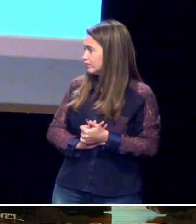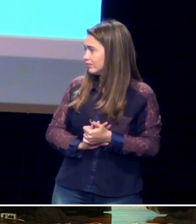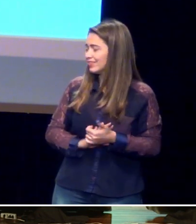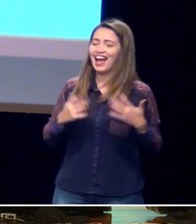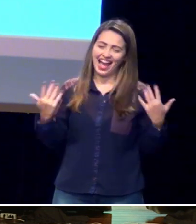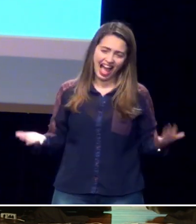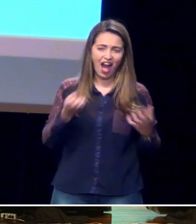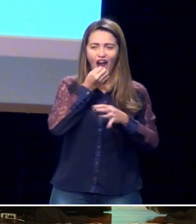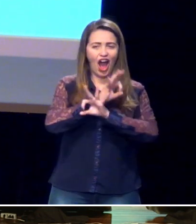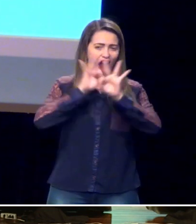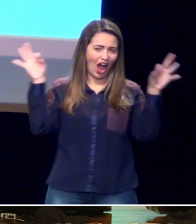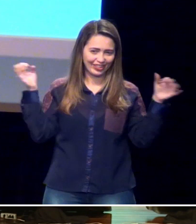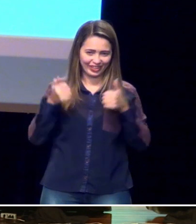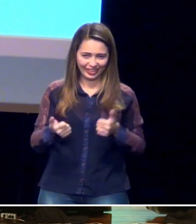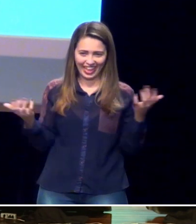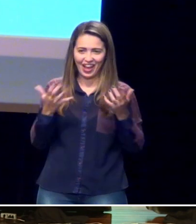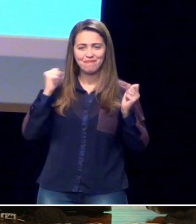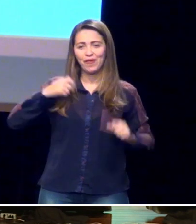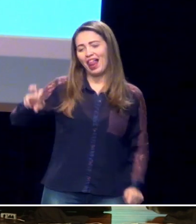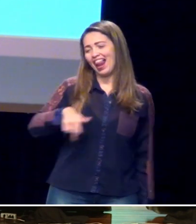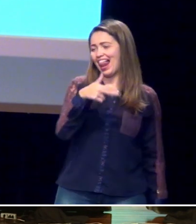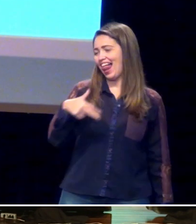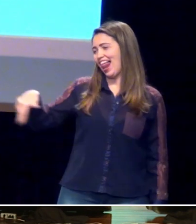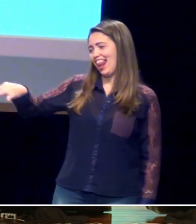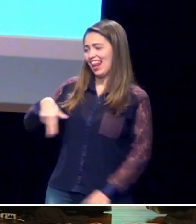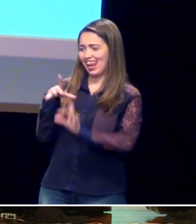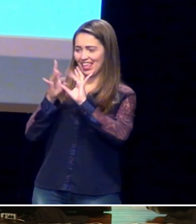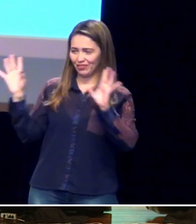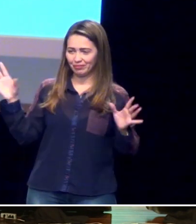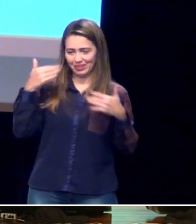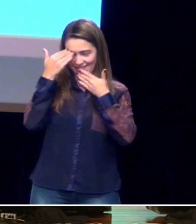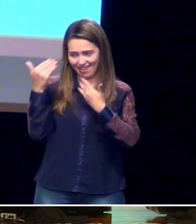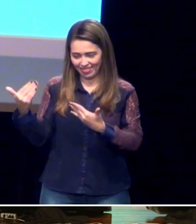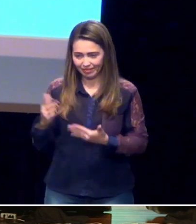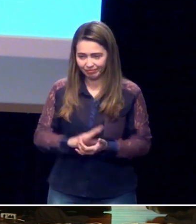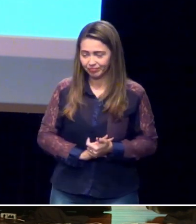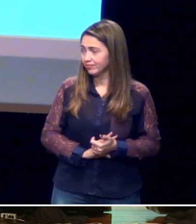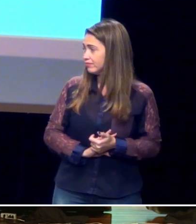Bom, agora está melhor. Agora eu posso me mover. Obrigada.